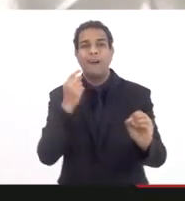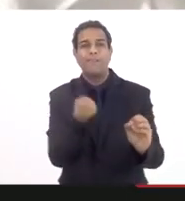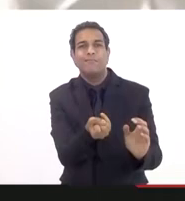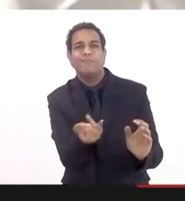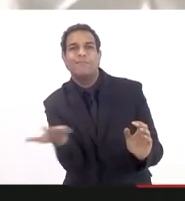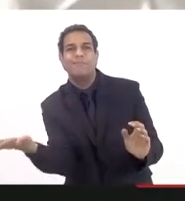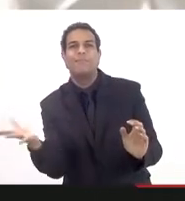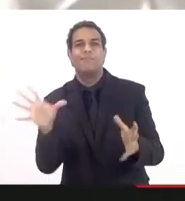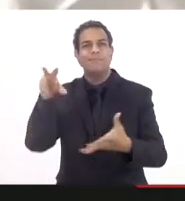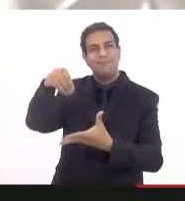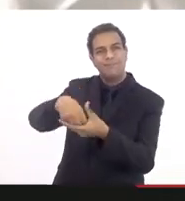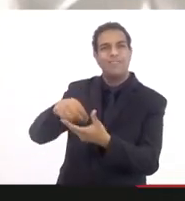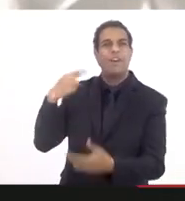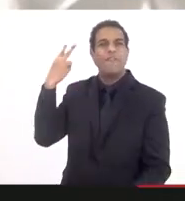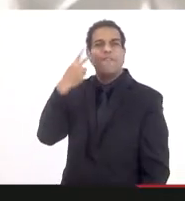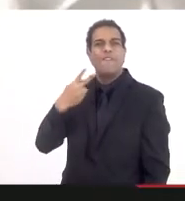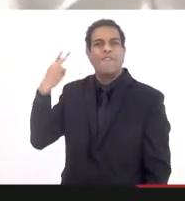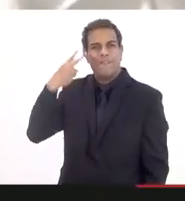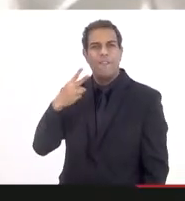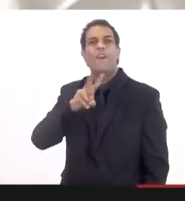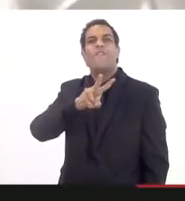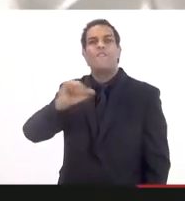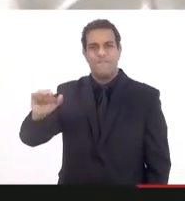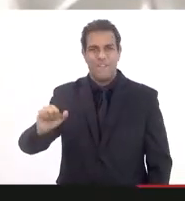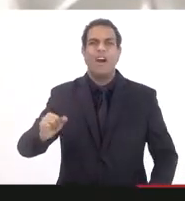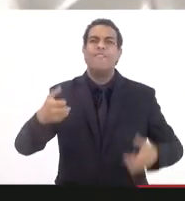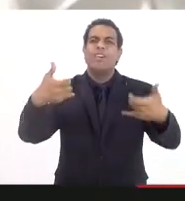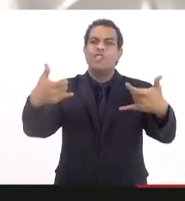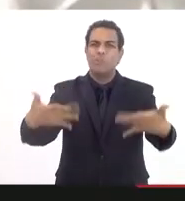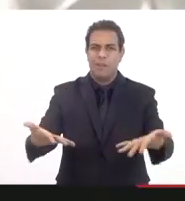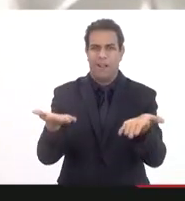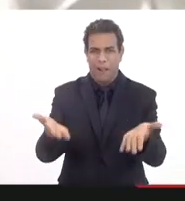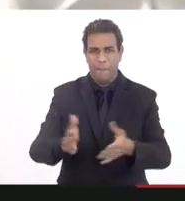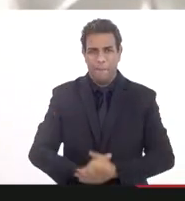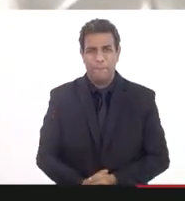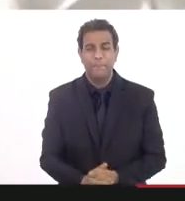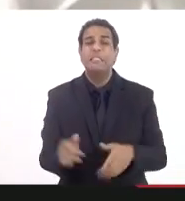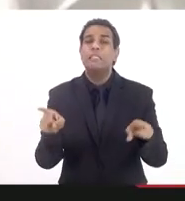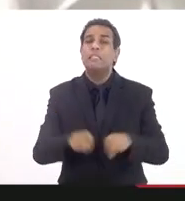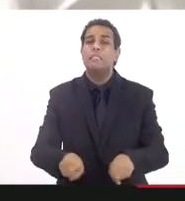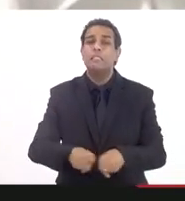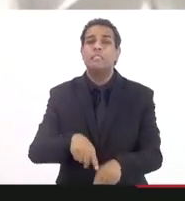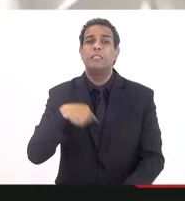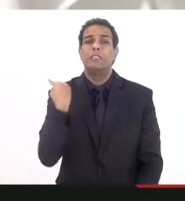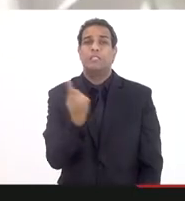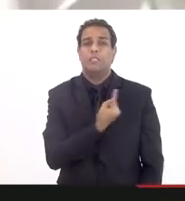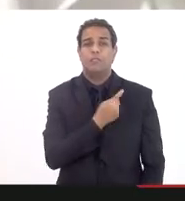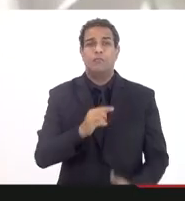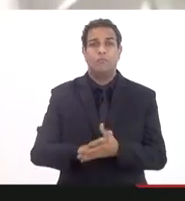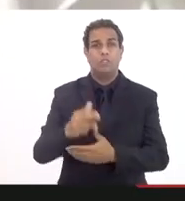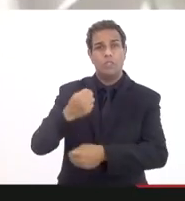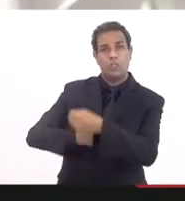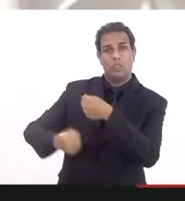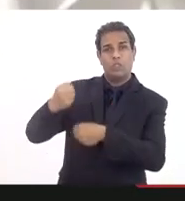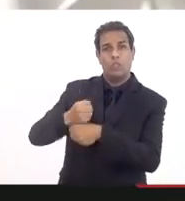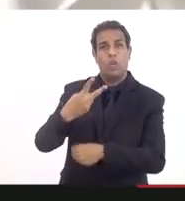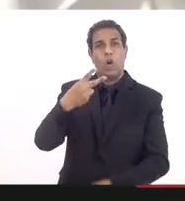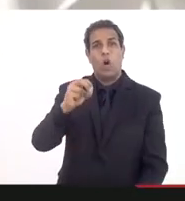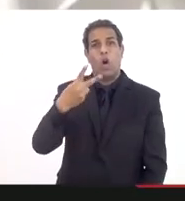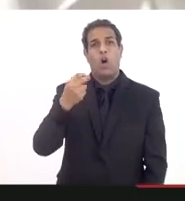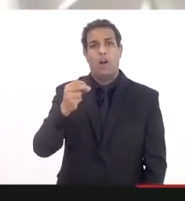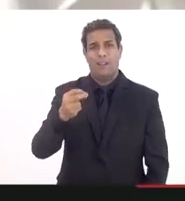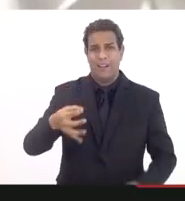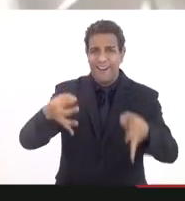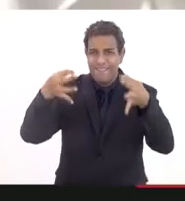sei que o vereador Paulo Pinheiro vai fazer menção a esses dados, mas nós sabemos que 2020 não refletiu